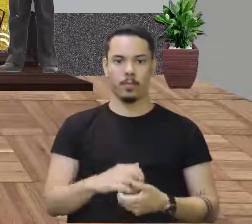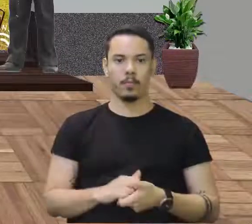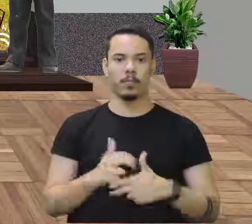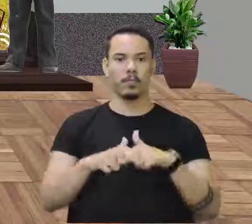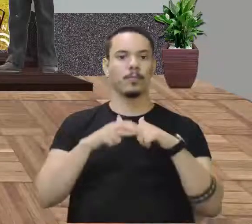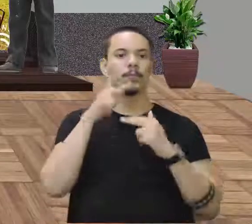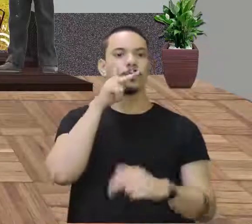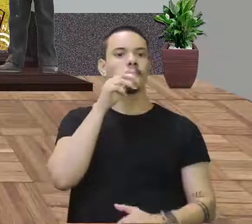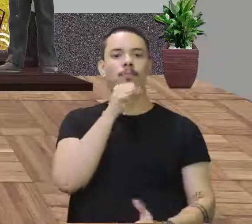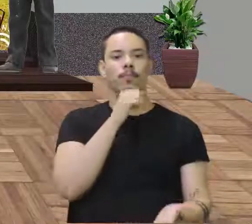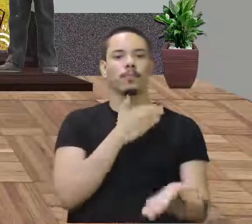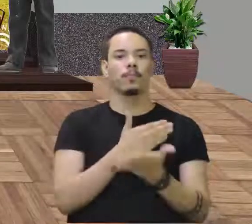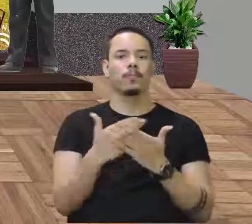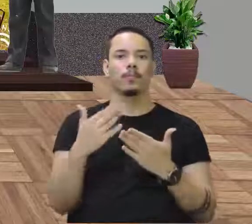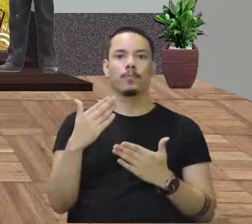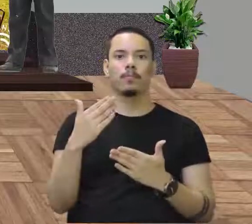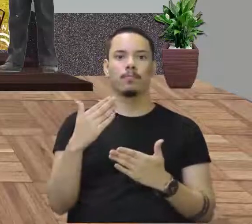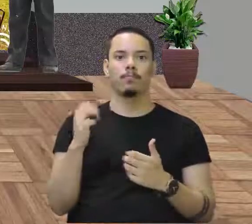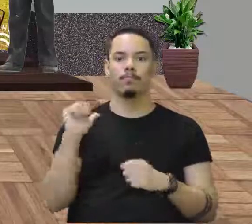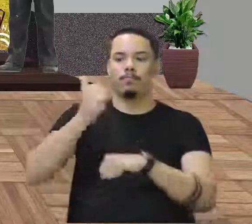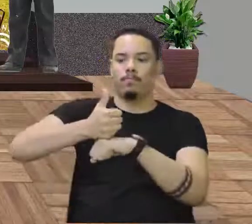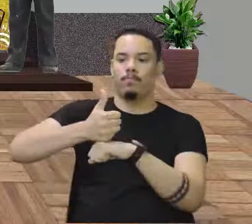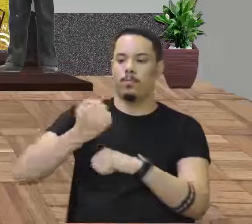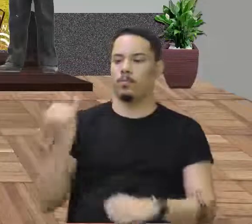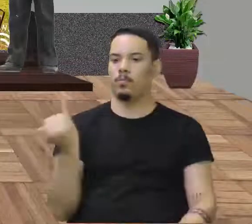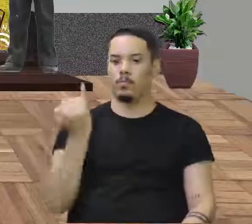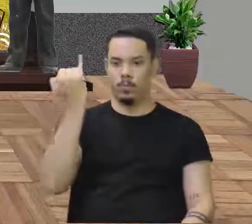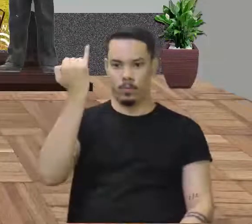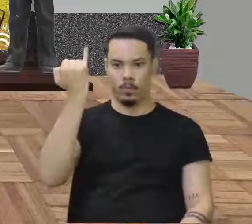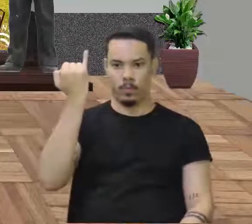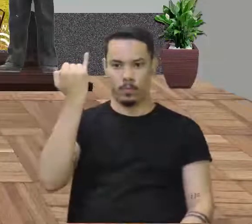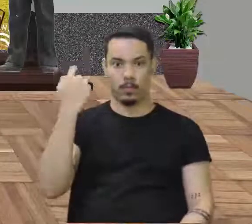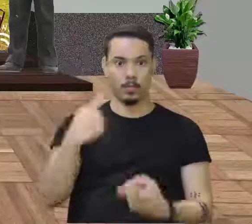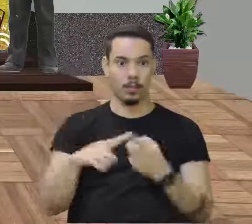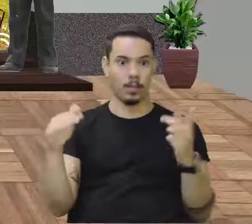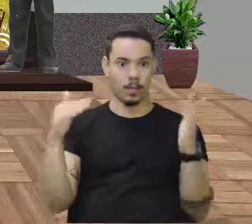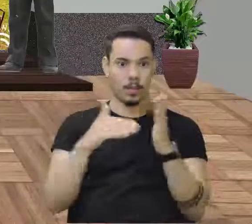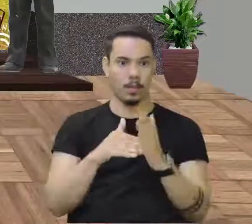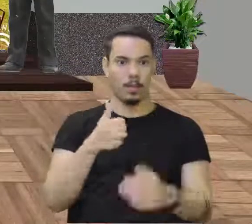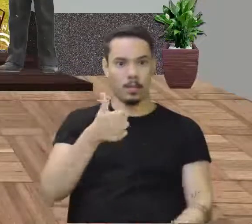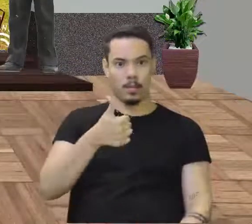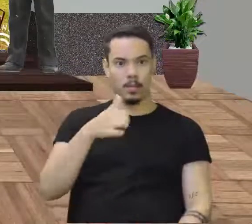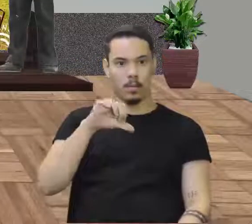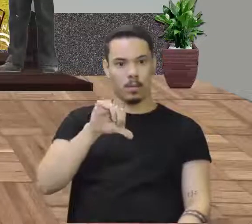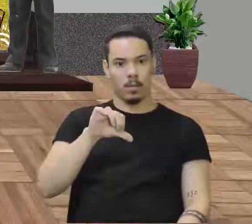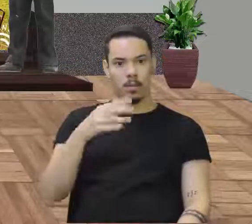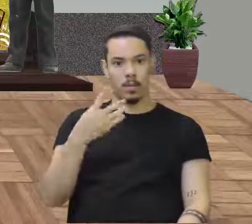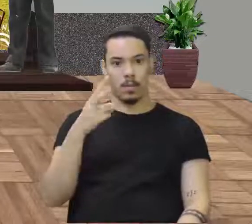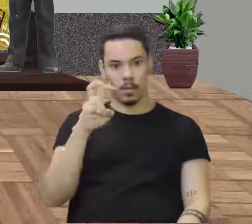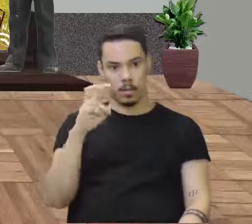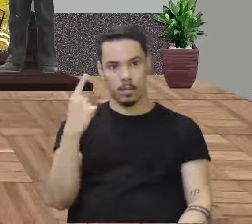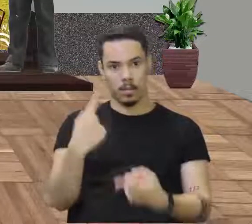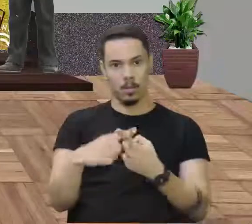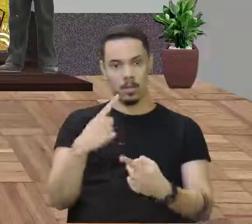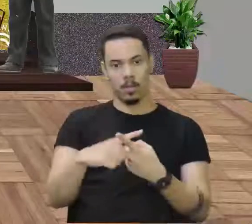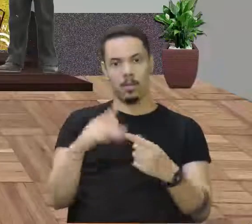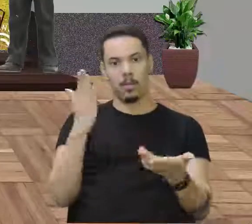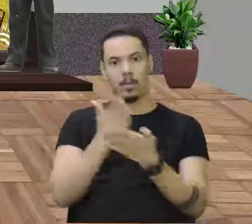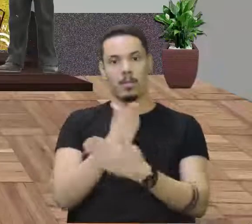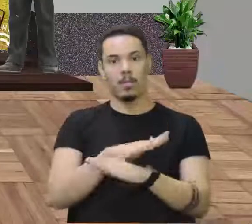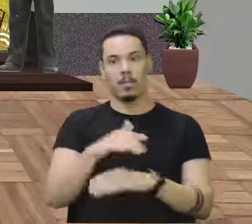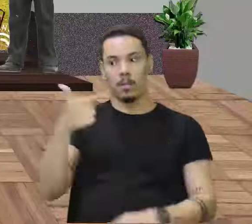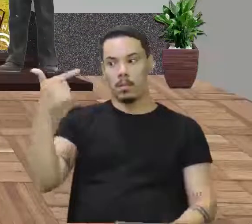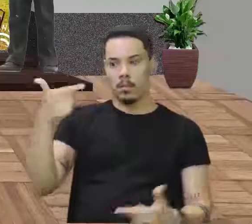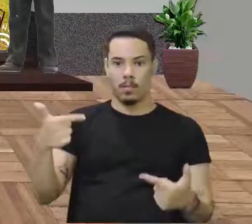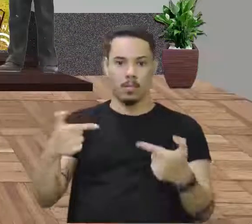Porto Velho passa a ter importância novamente na história. Importância essa que vai até 1945, quando acaba a Segunda Guerra Mundial